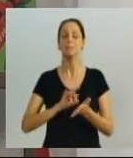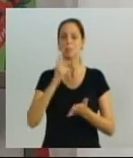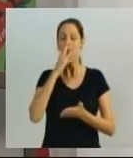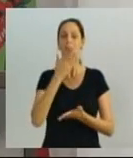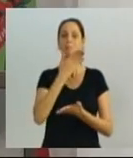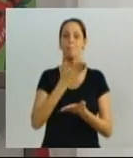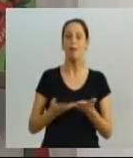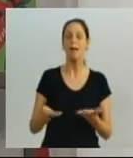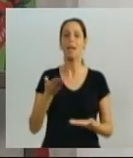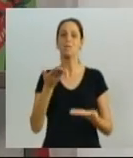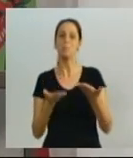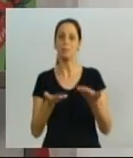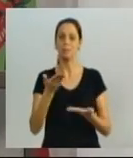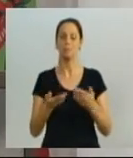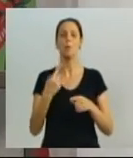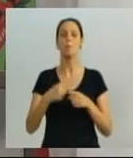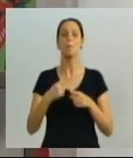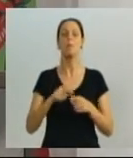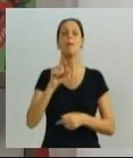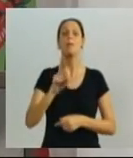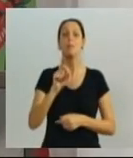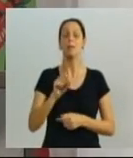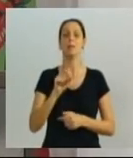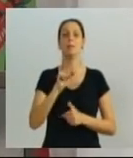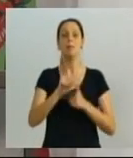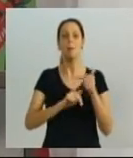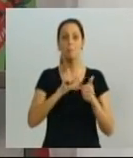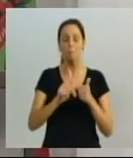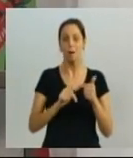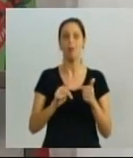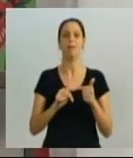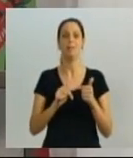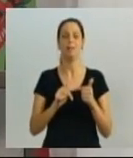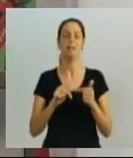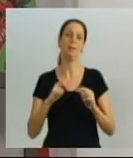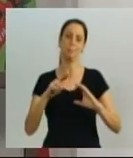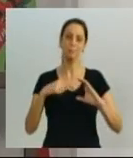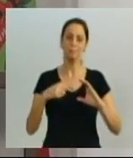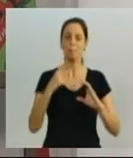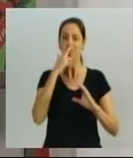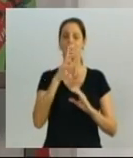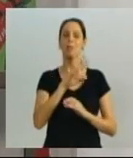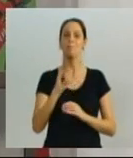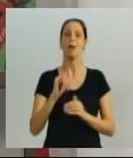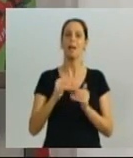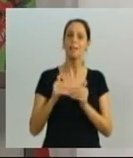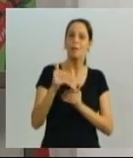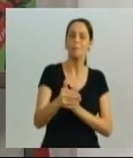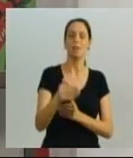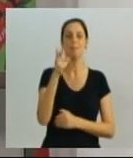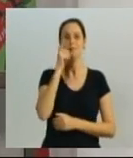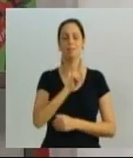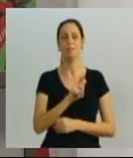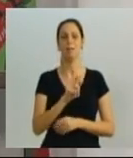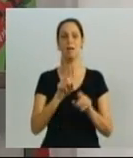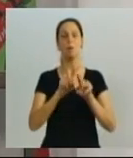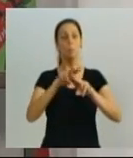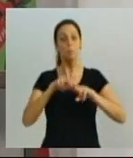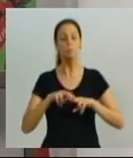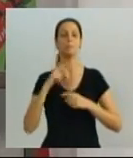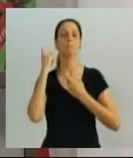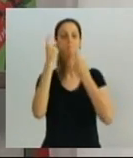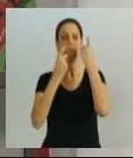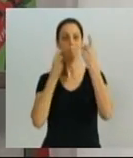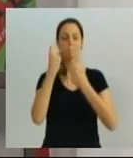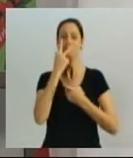eleitoral, porque quem tem mandato sairia significativamente na frente, que é o nosso caso. Então isso me preocupa, né, a gente